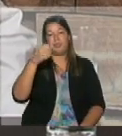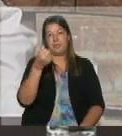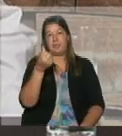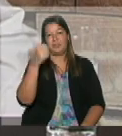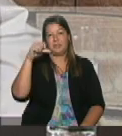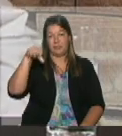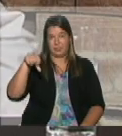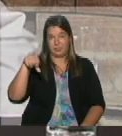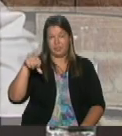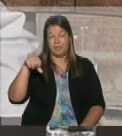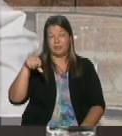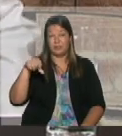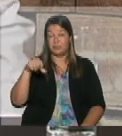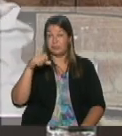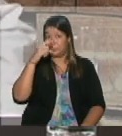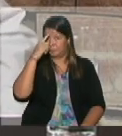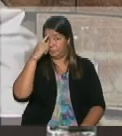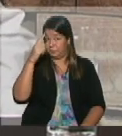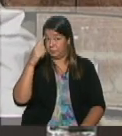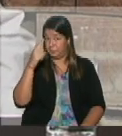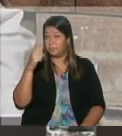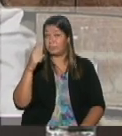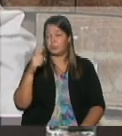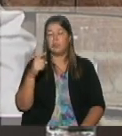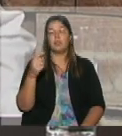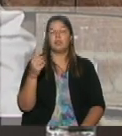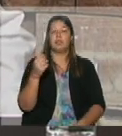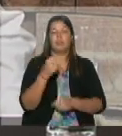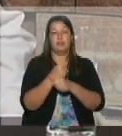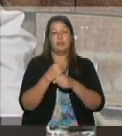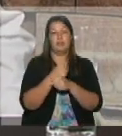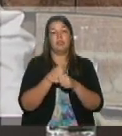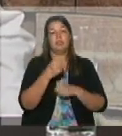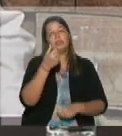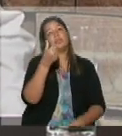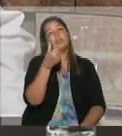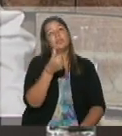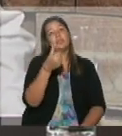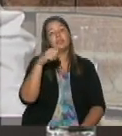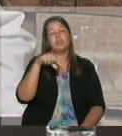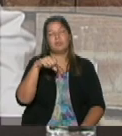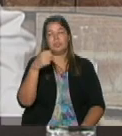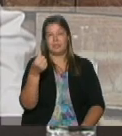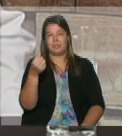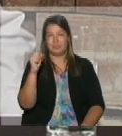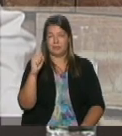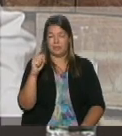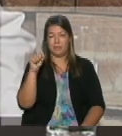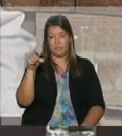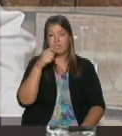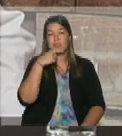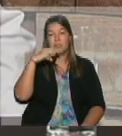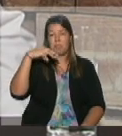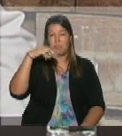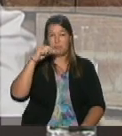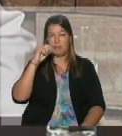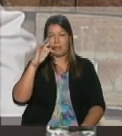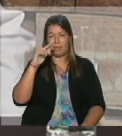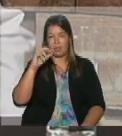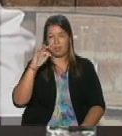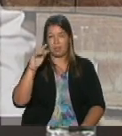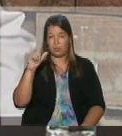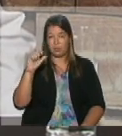1969. Só lembrando, em 68, o Martin Luther King foi assassinado no